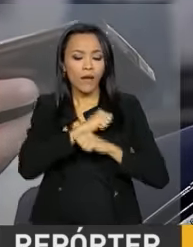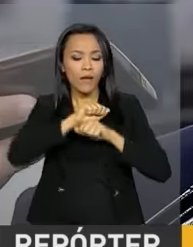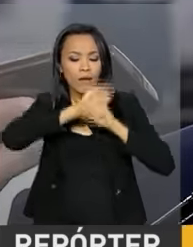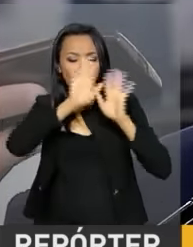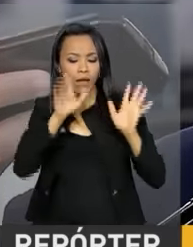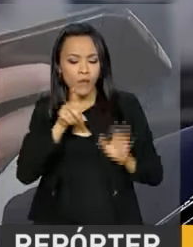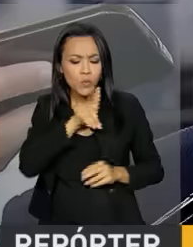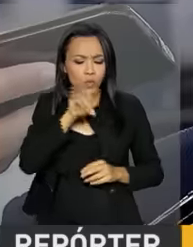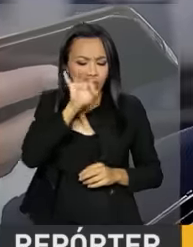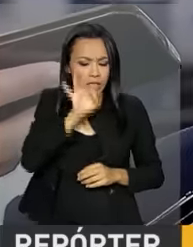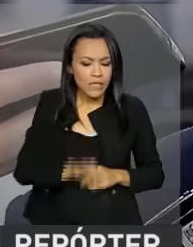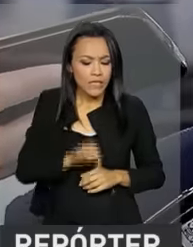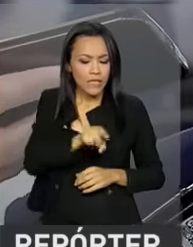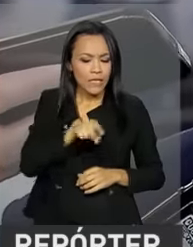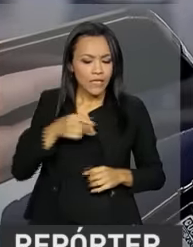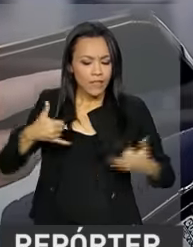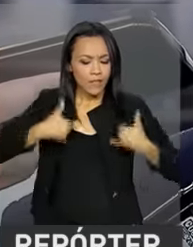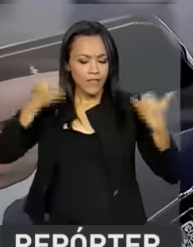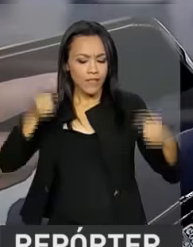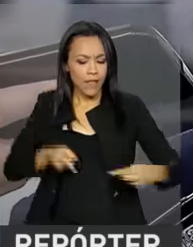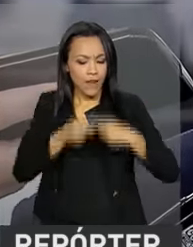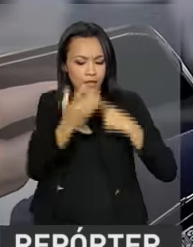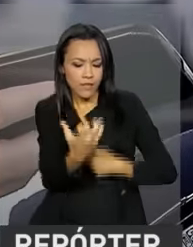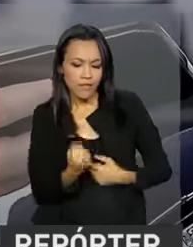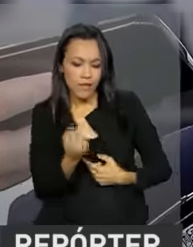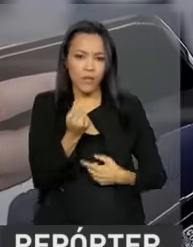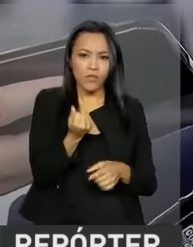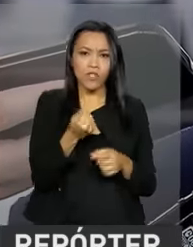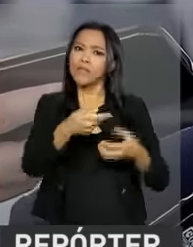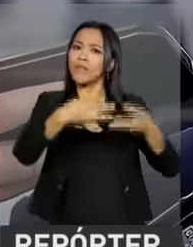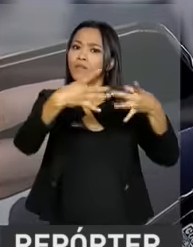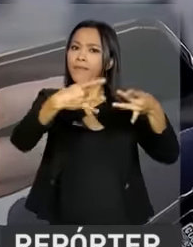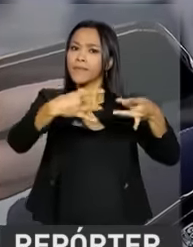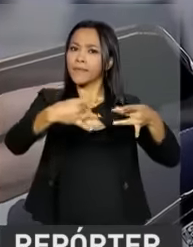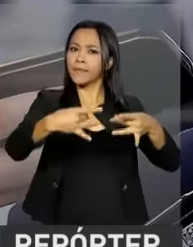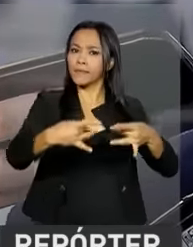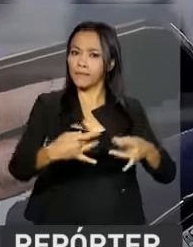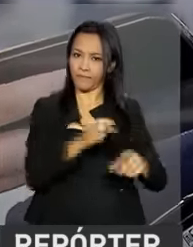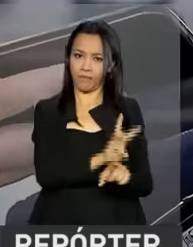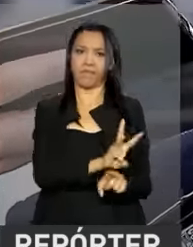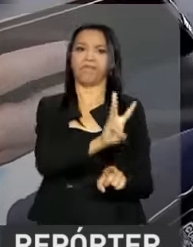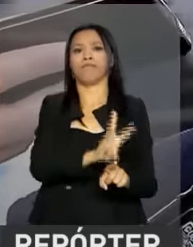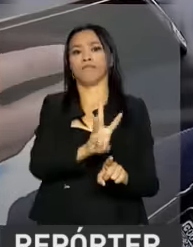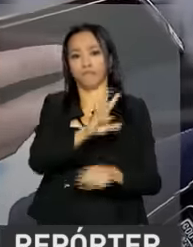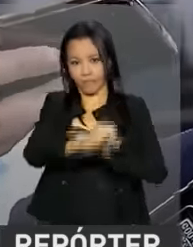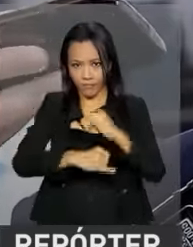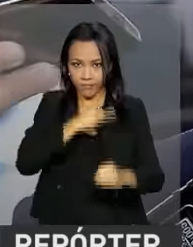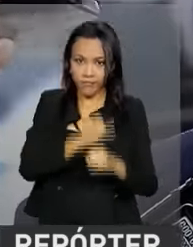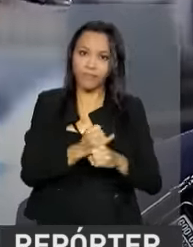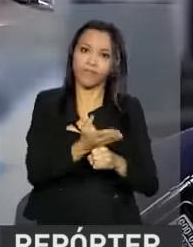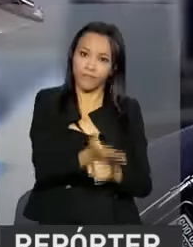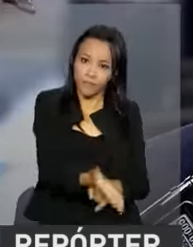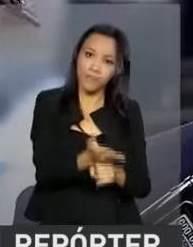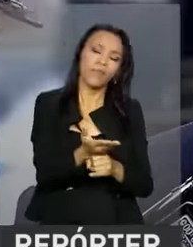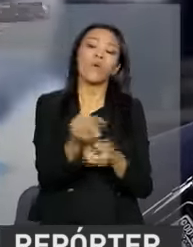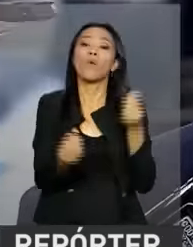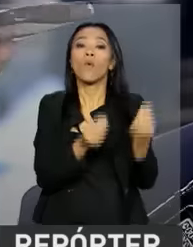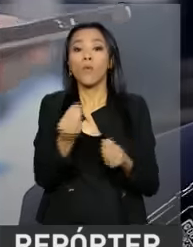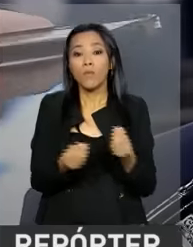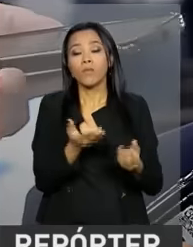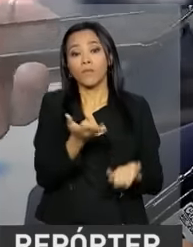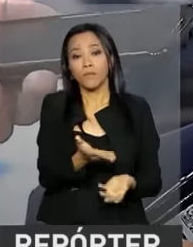quando é que é a sua data de aniversário Quando vai ser o seu o seu o seu recebimento né do do do FGTS